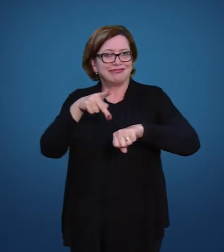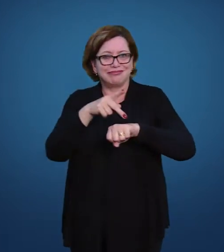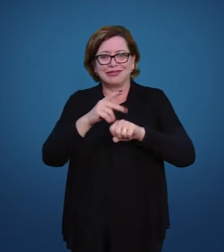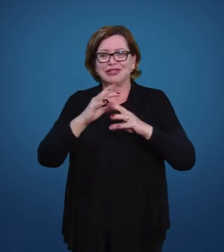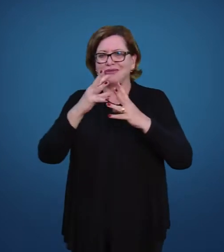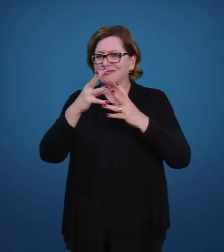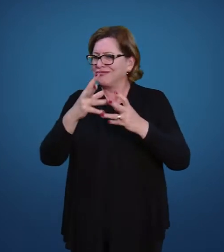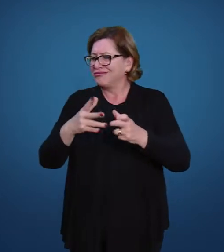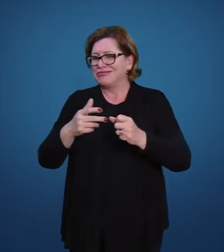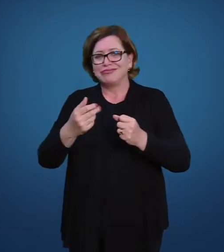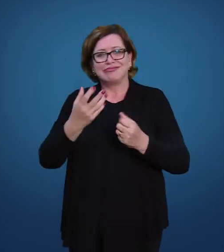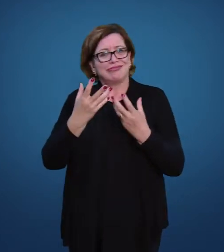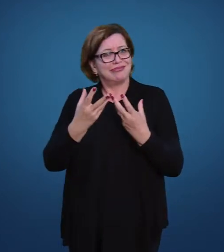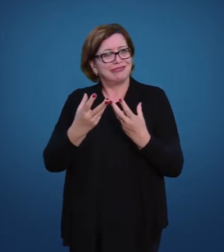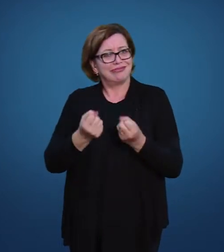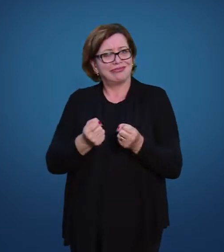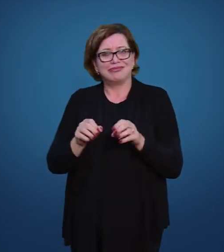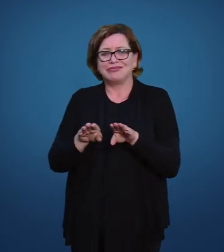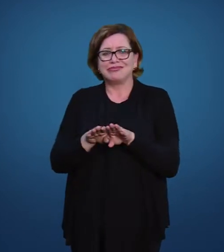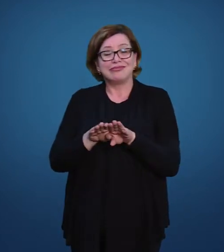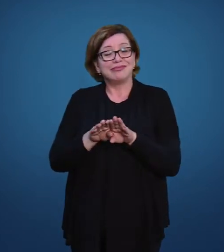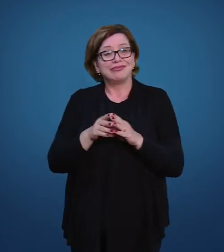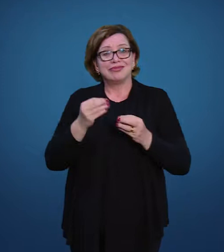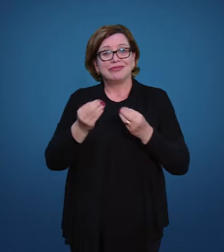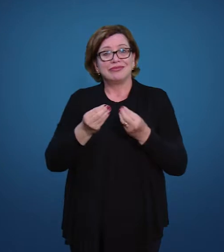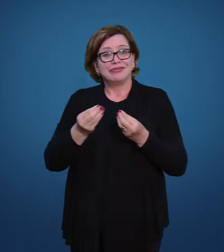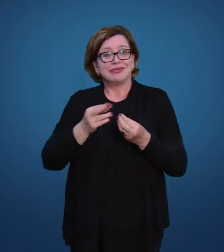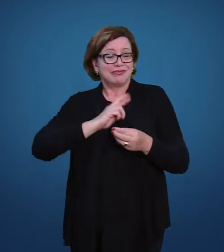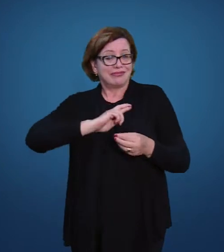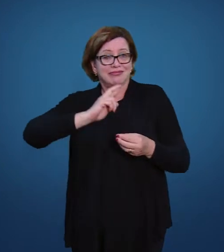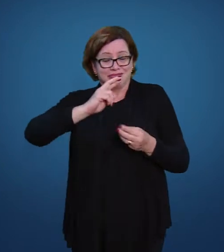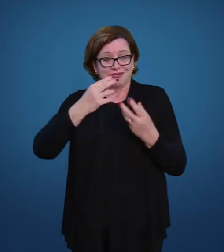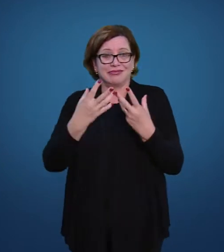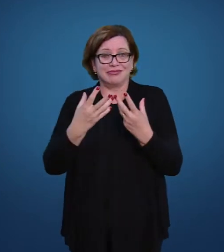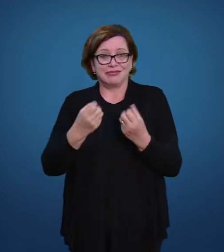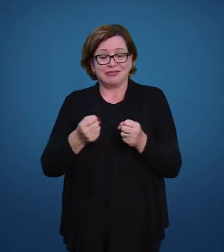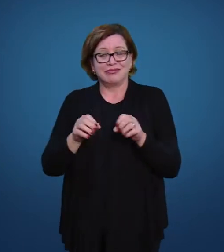pela religião, ou moralmente aceito